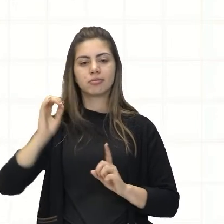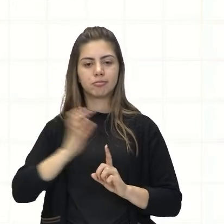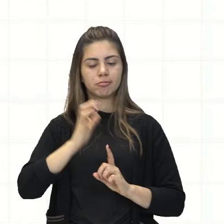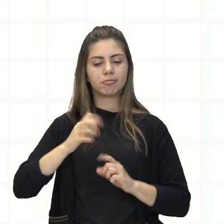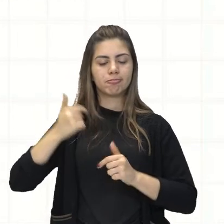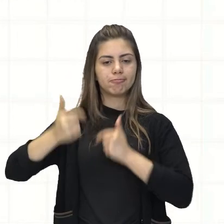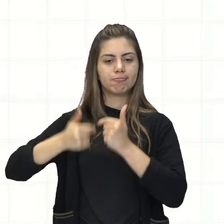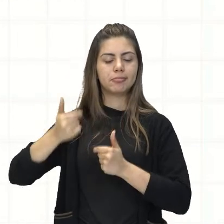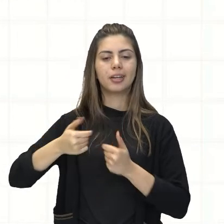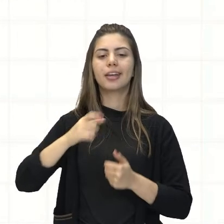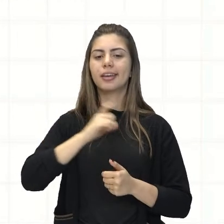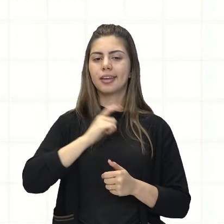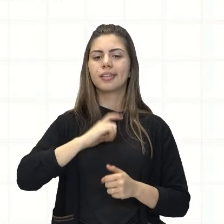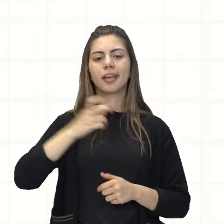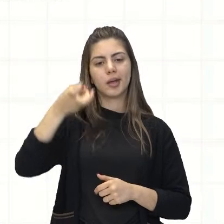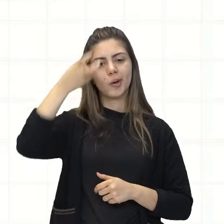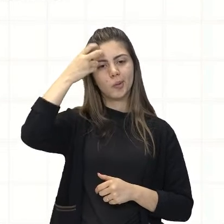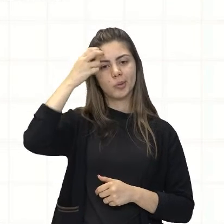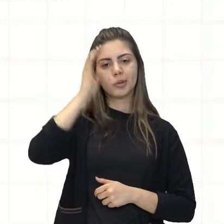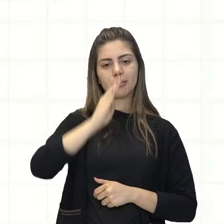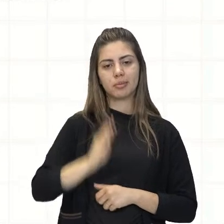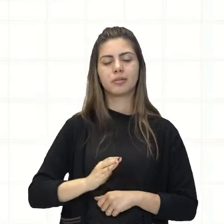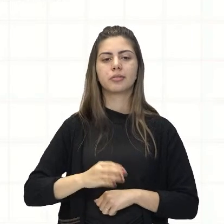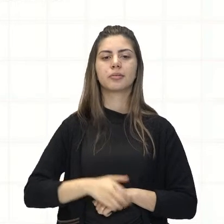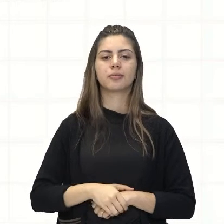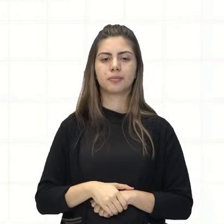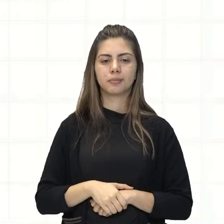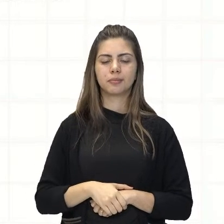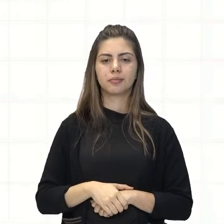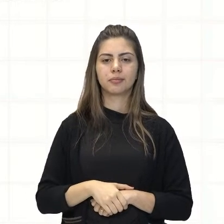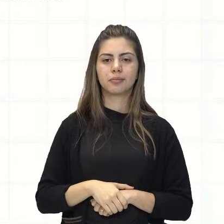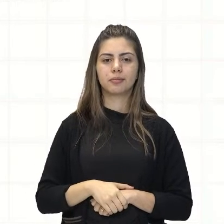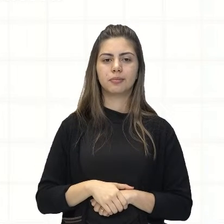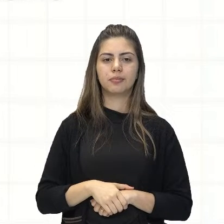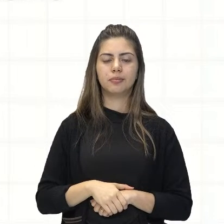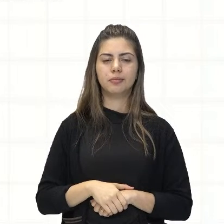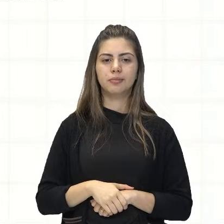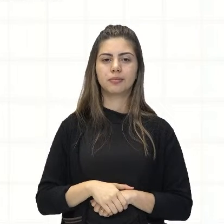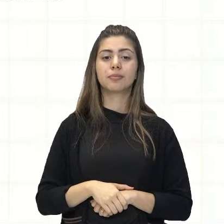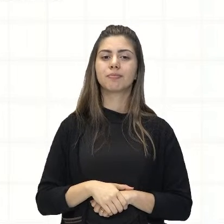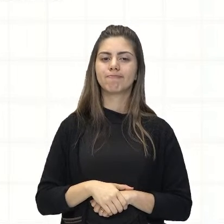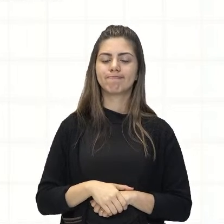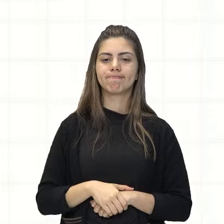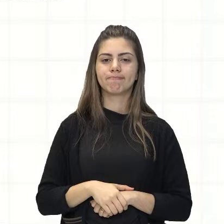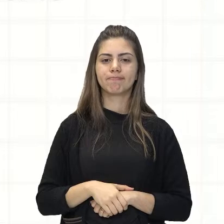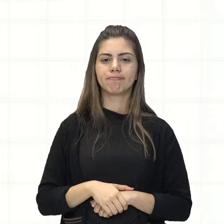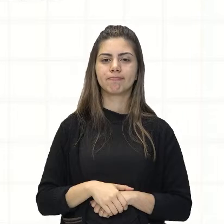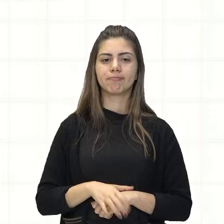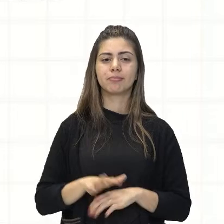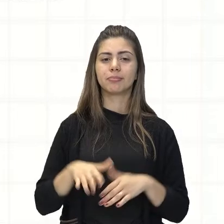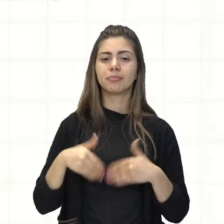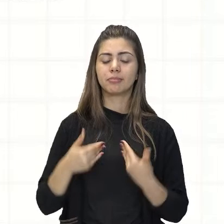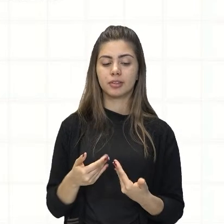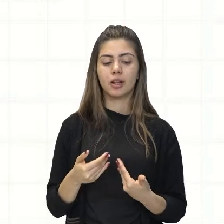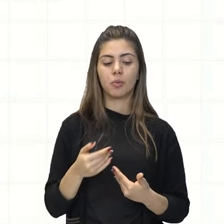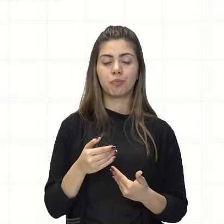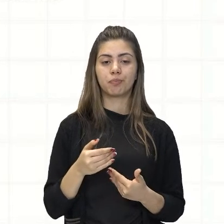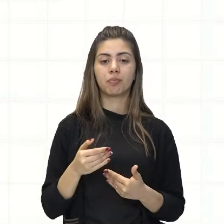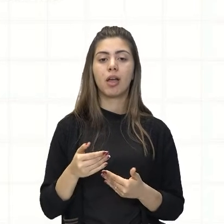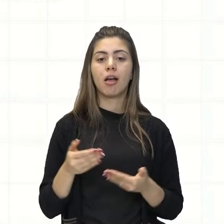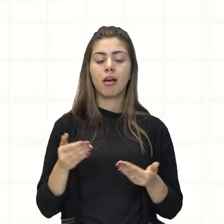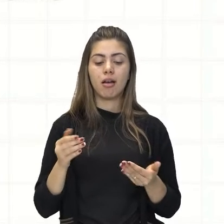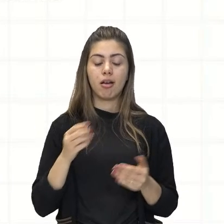da cultura brasileira. Então, no que diz respeito à religião,